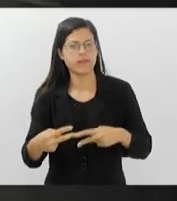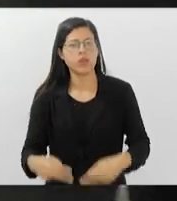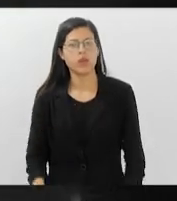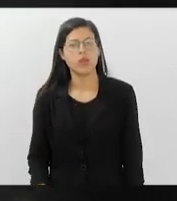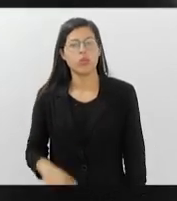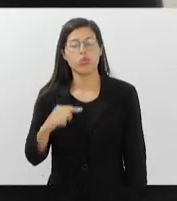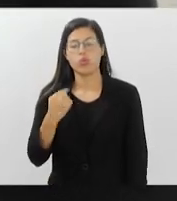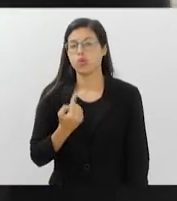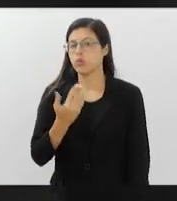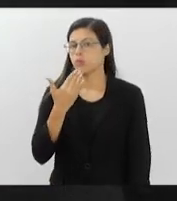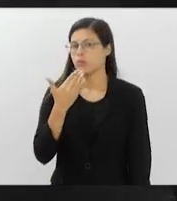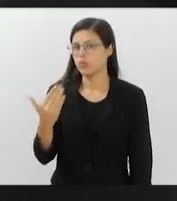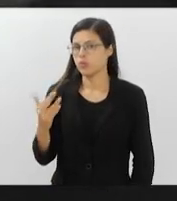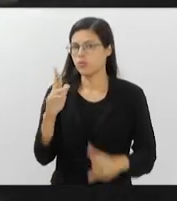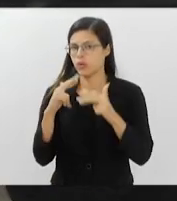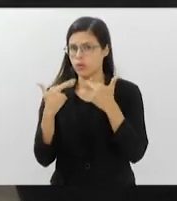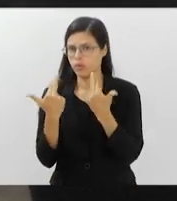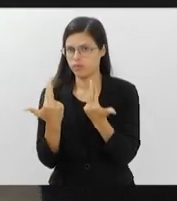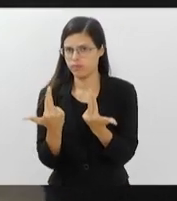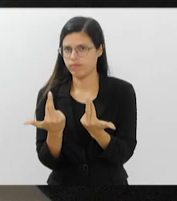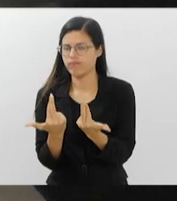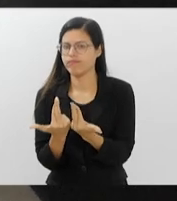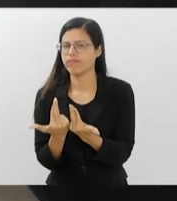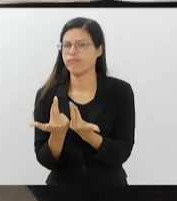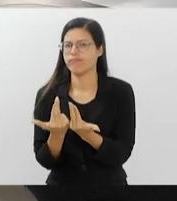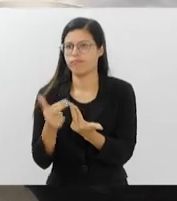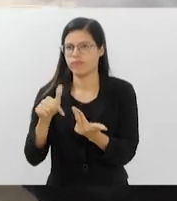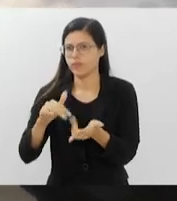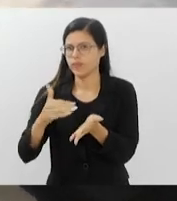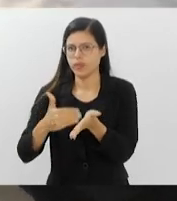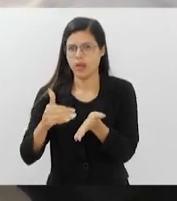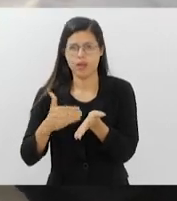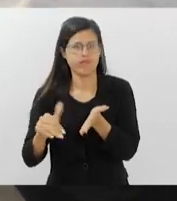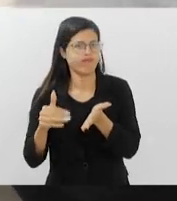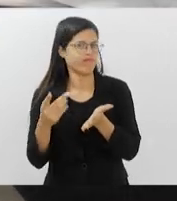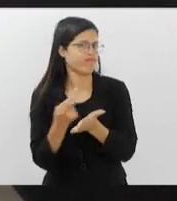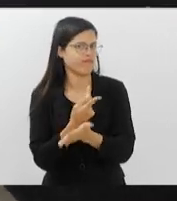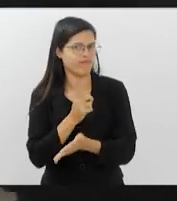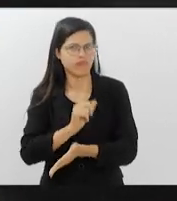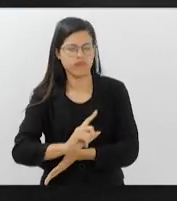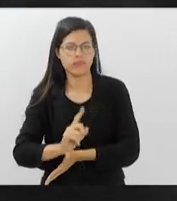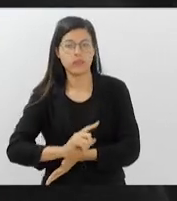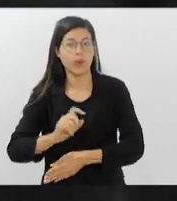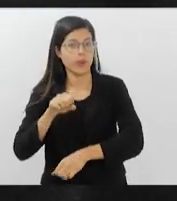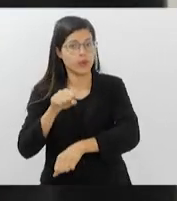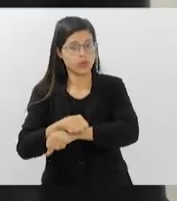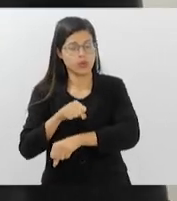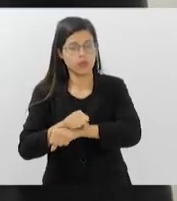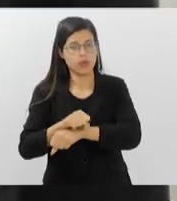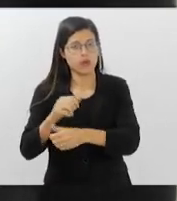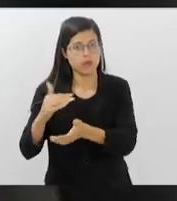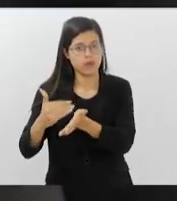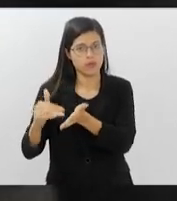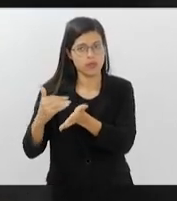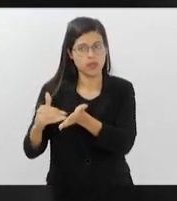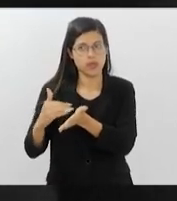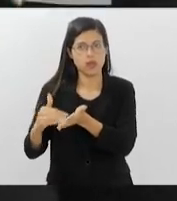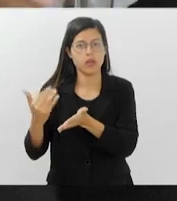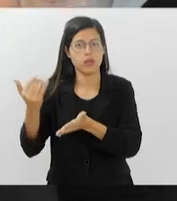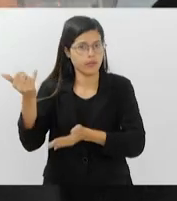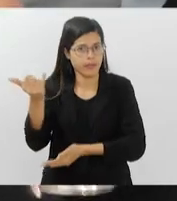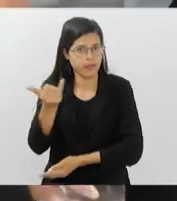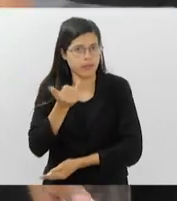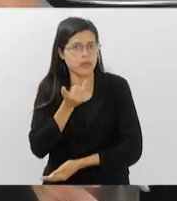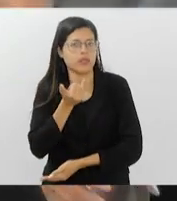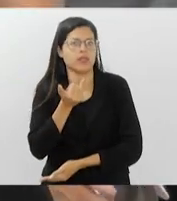essa reunião não aconteceu eu estou aguardando o retorno da secretaria com a designação de